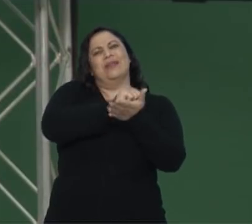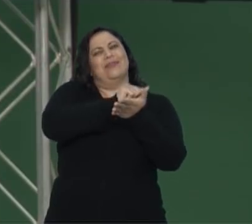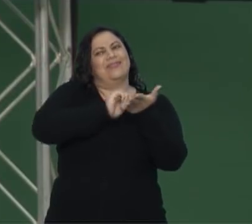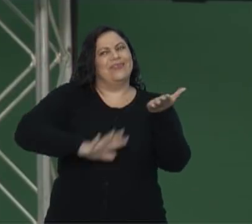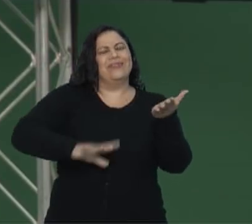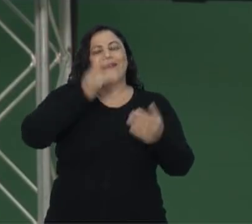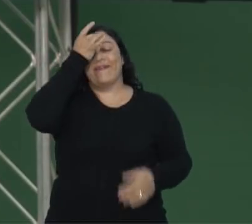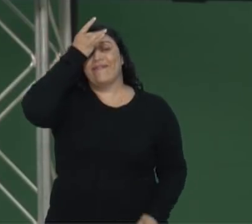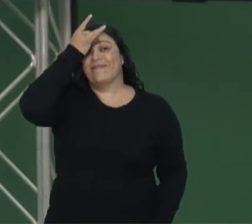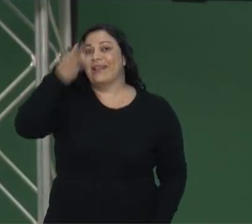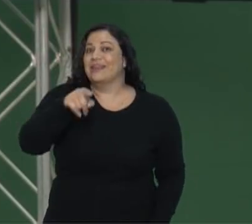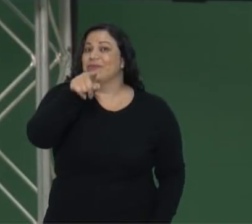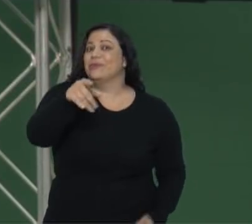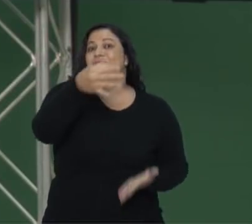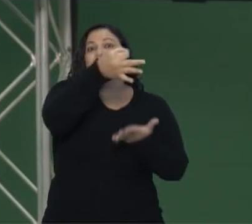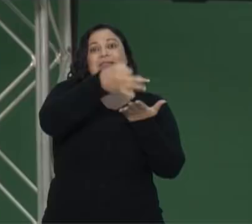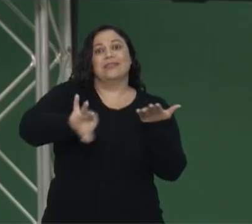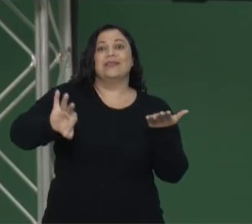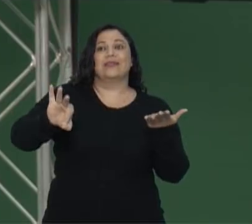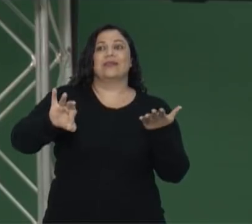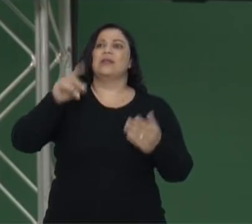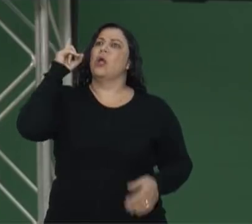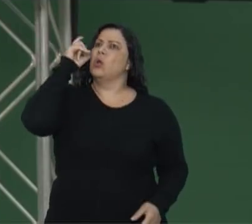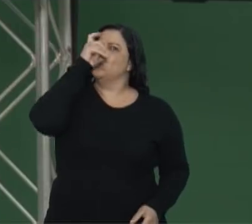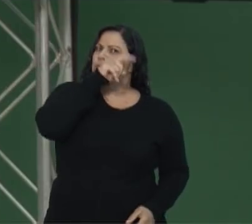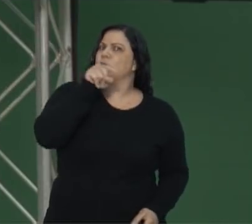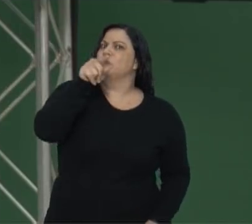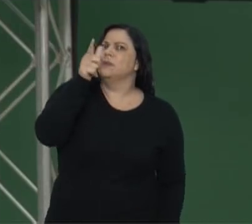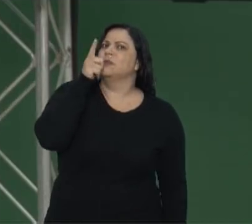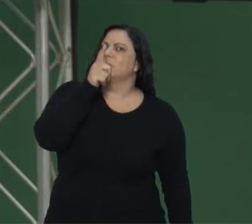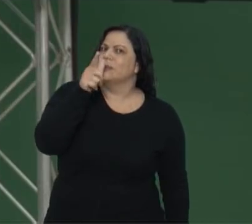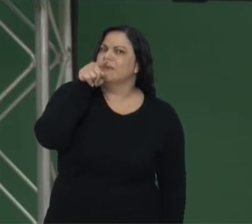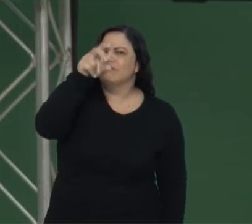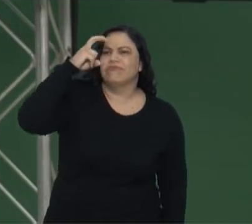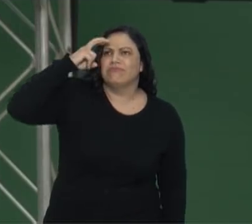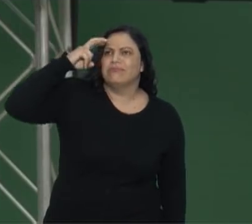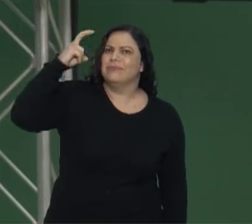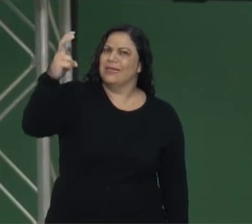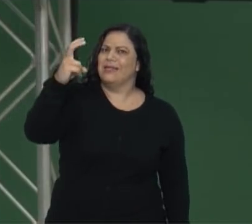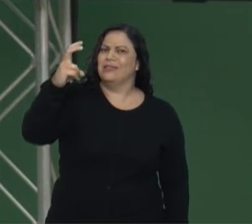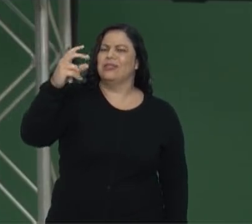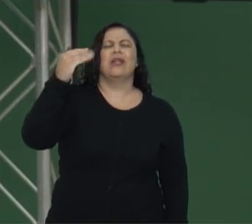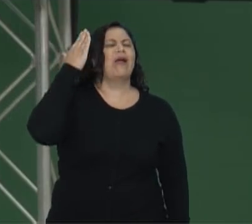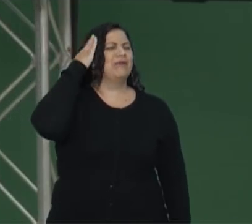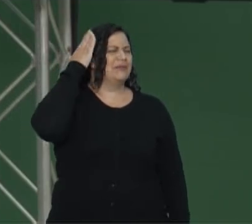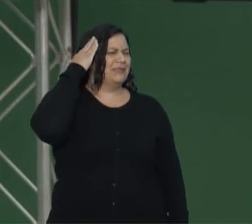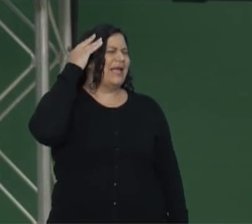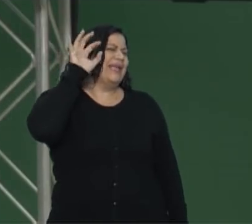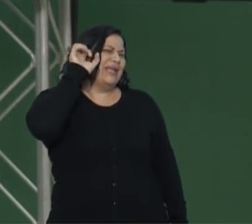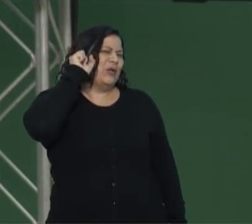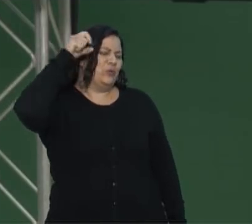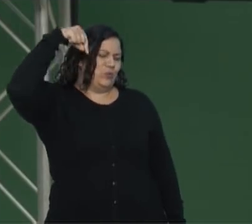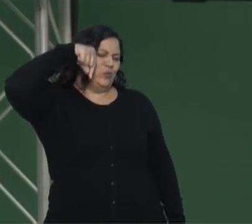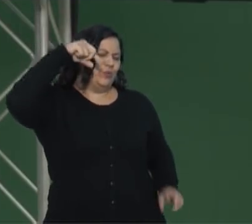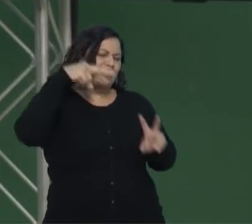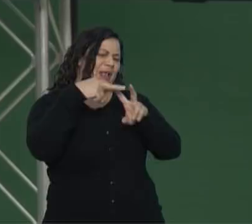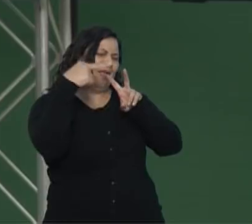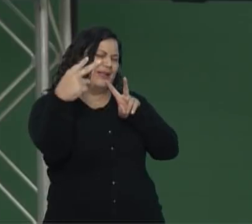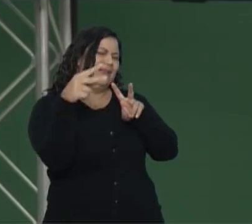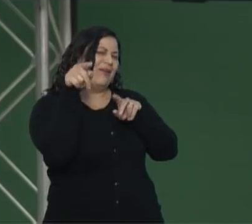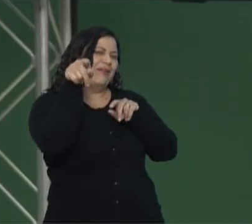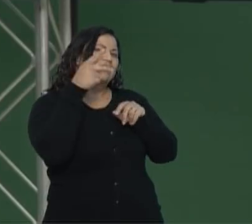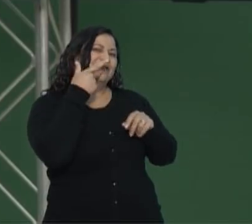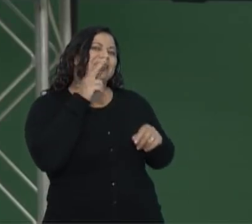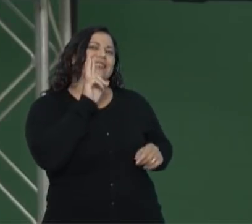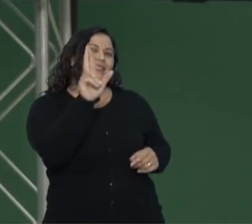vocês acertarem? Mesmo difícil vocês acertam, vocês são inteligentes, eu sei, eu escuto daqui quando vocês falam a letra. Bom,